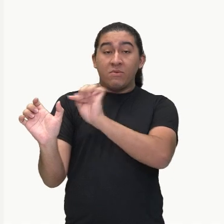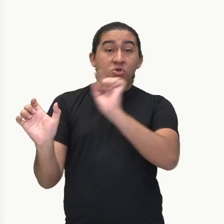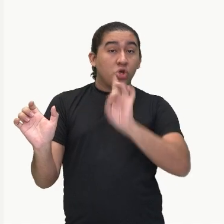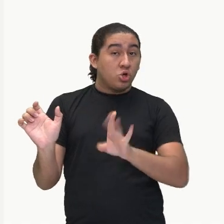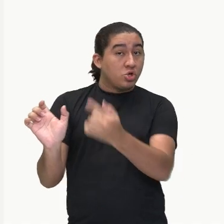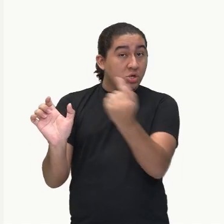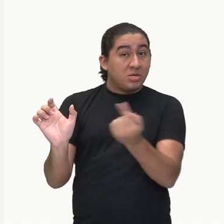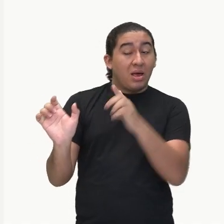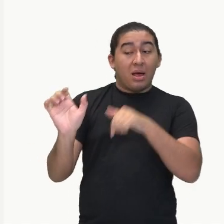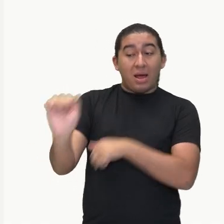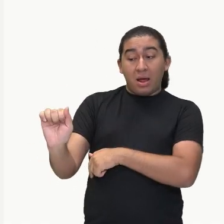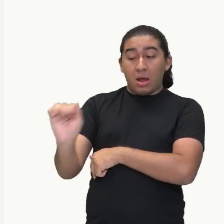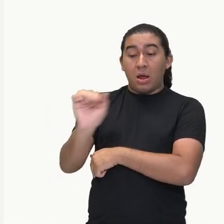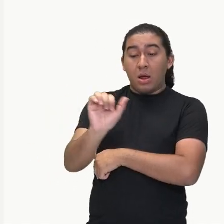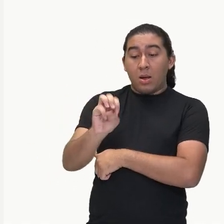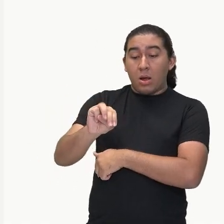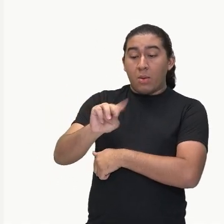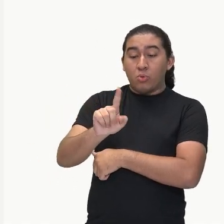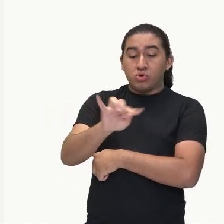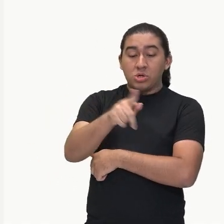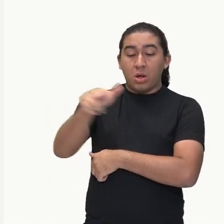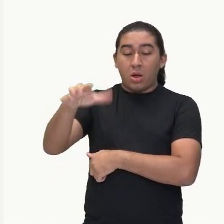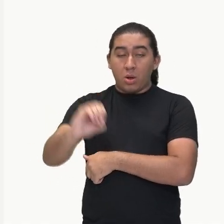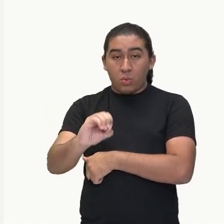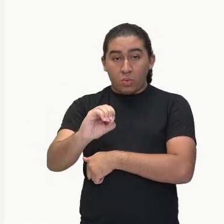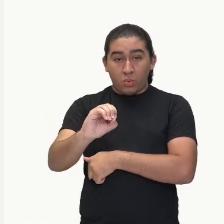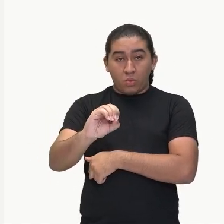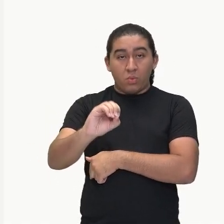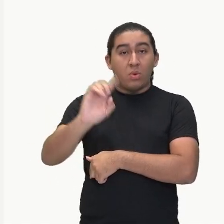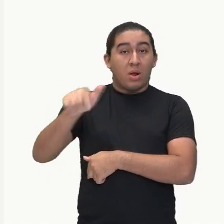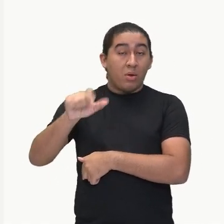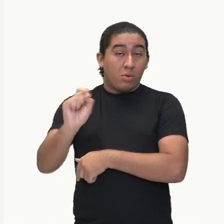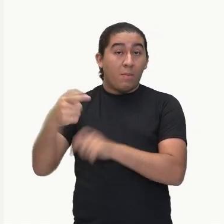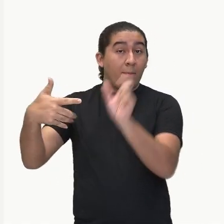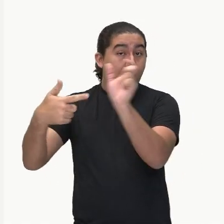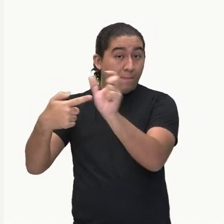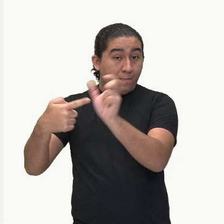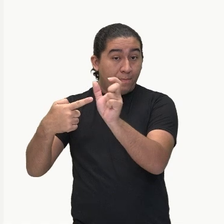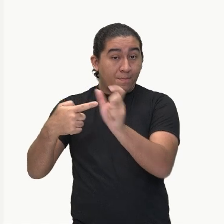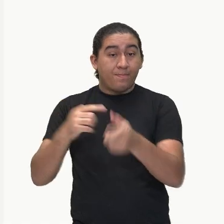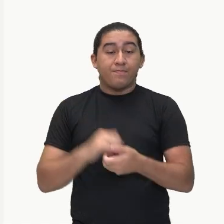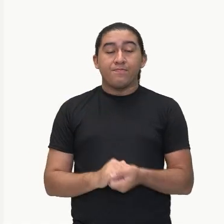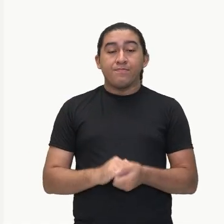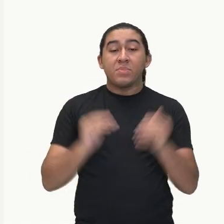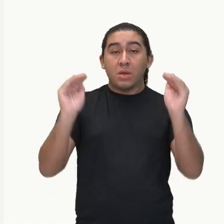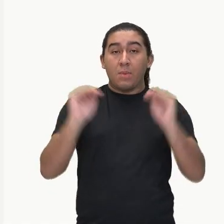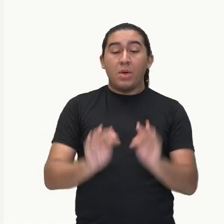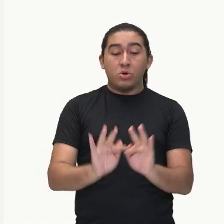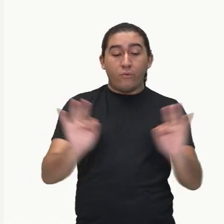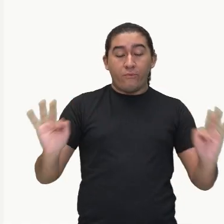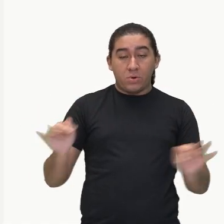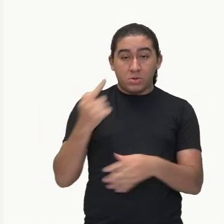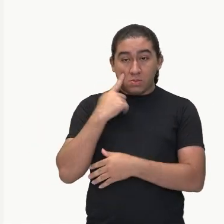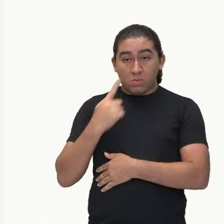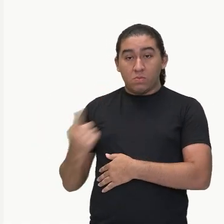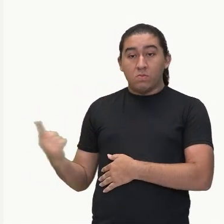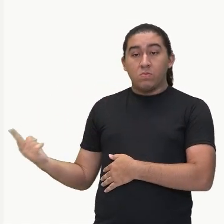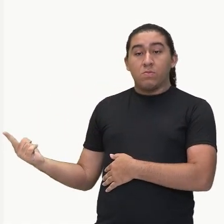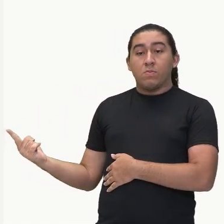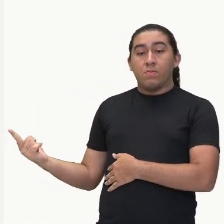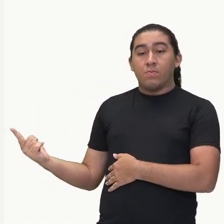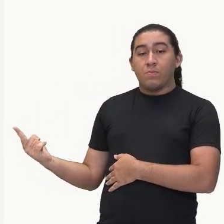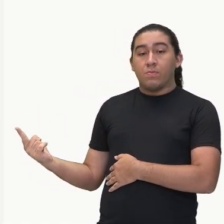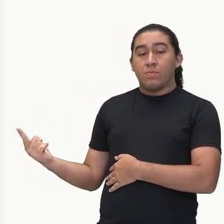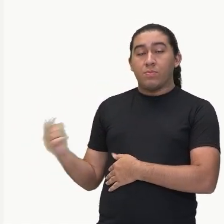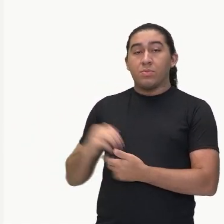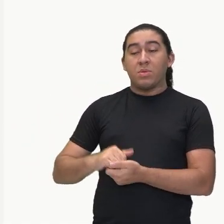multidão ultrapassou. O elenco é a coleção, é o coletivo de